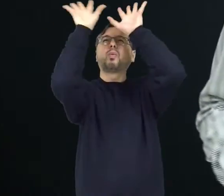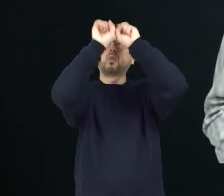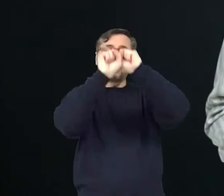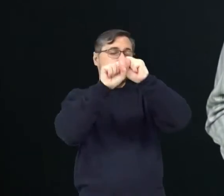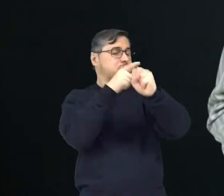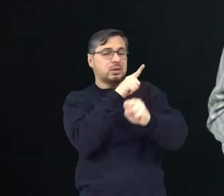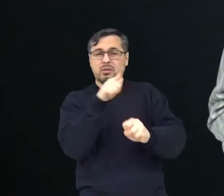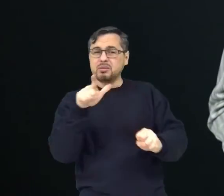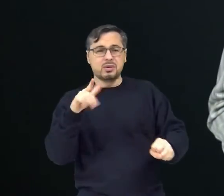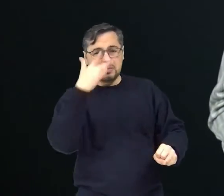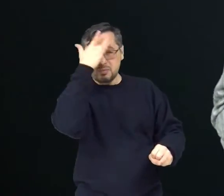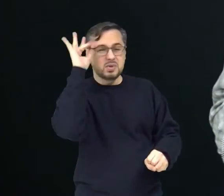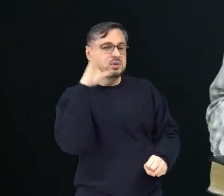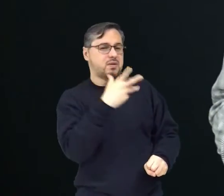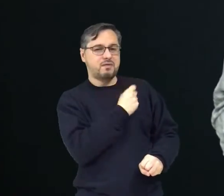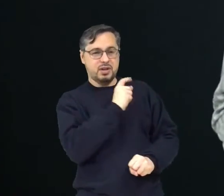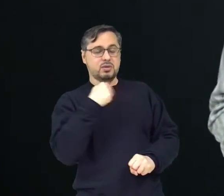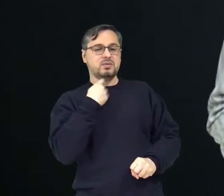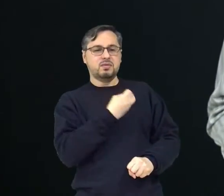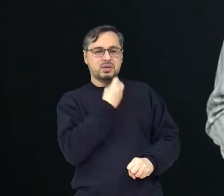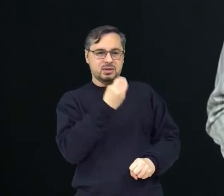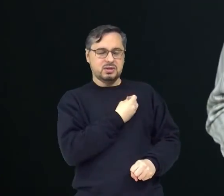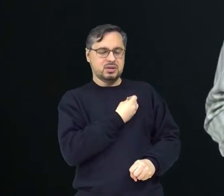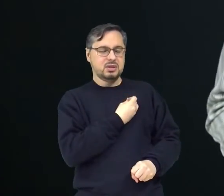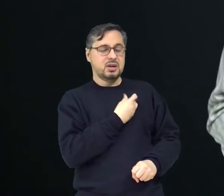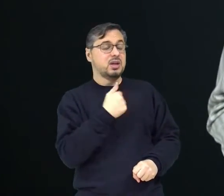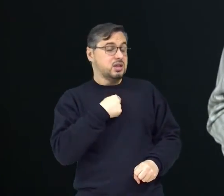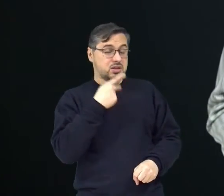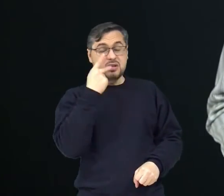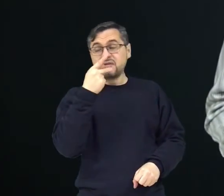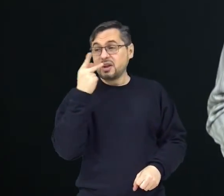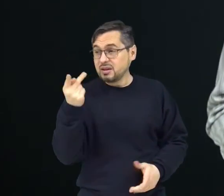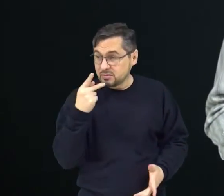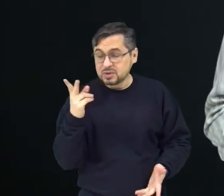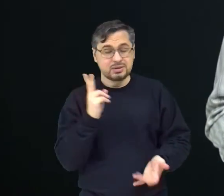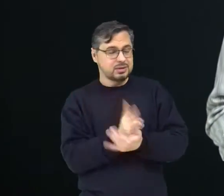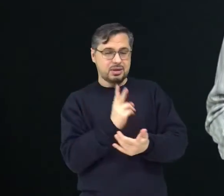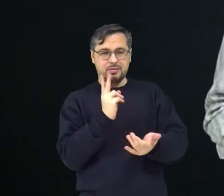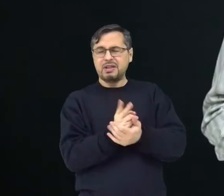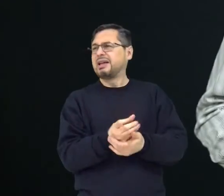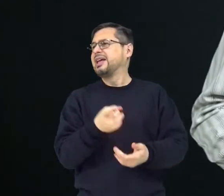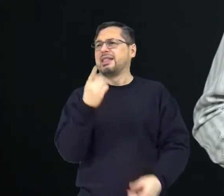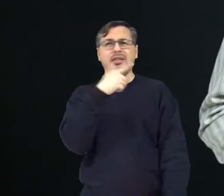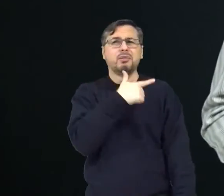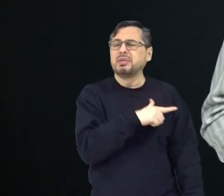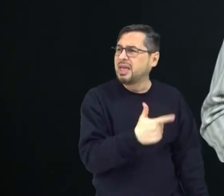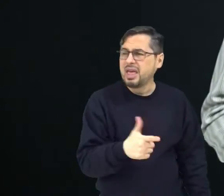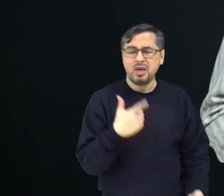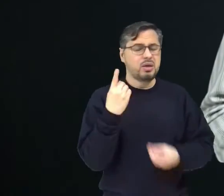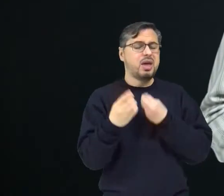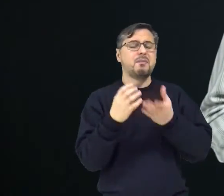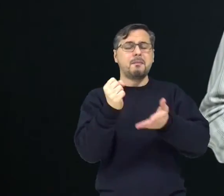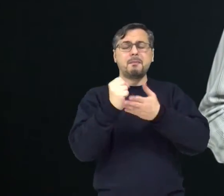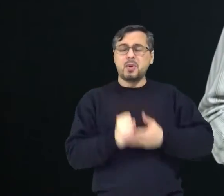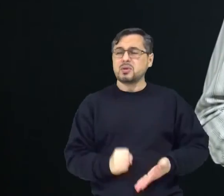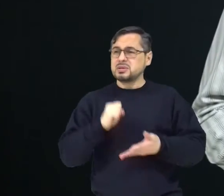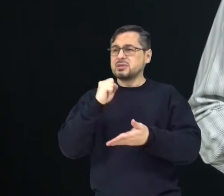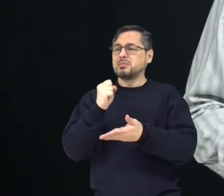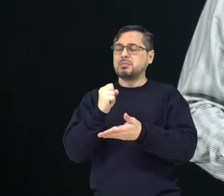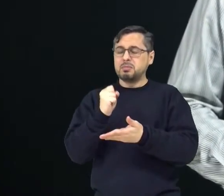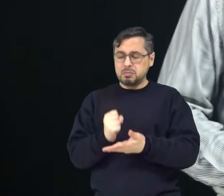um salvador. Esse é o questionamento que fazemos, via de regra, quando enfrentamos uma dificuldade. Não é